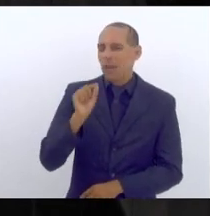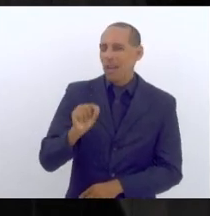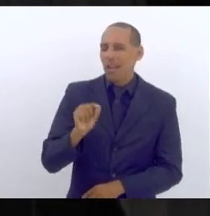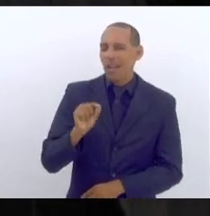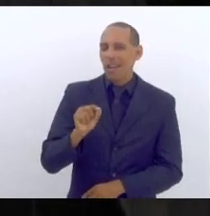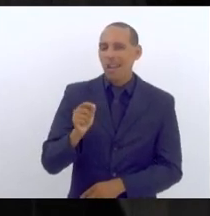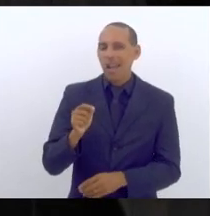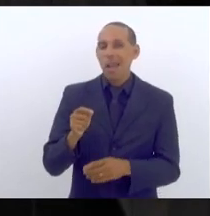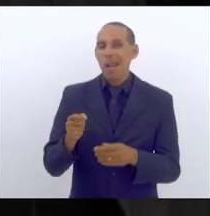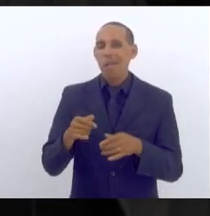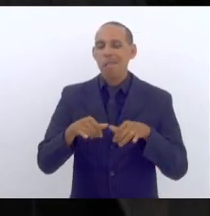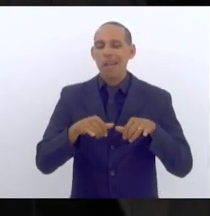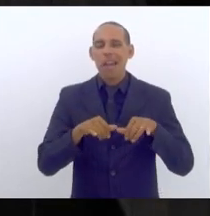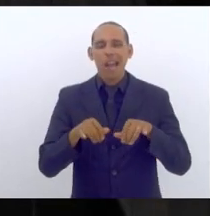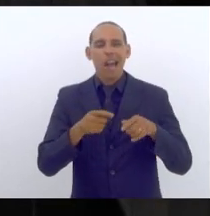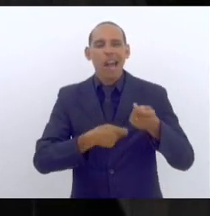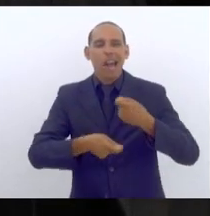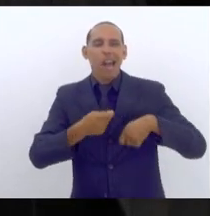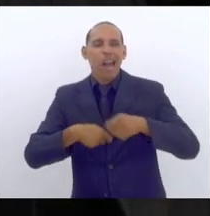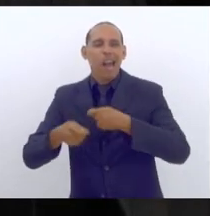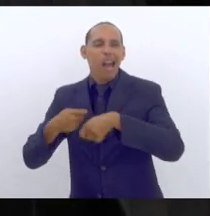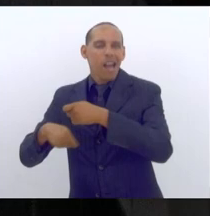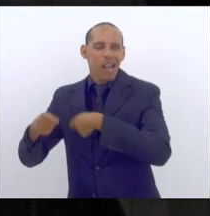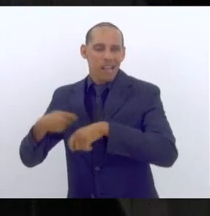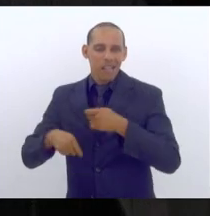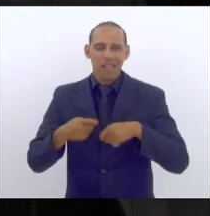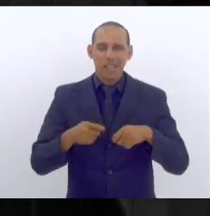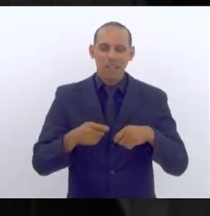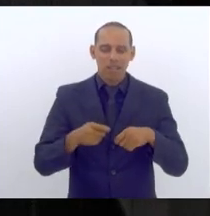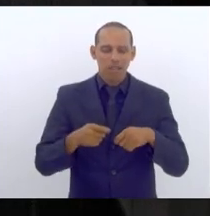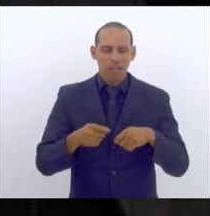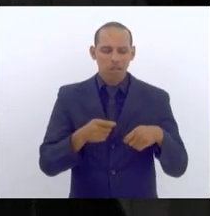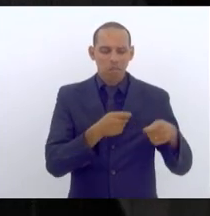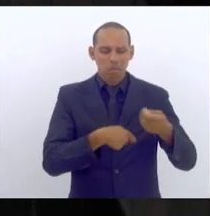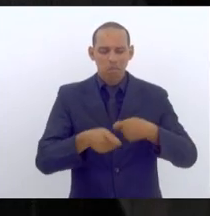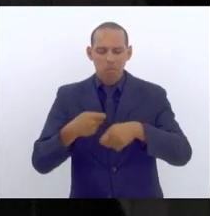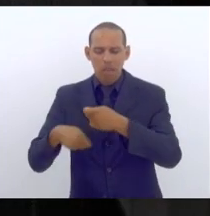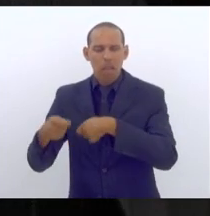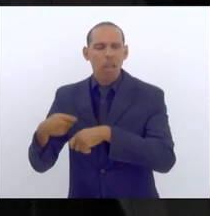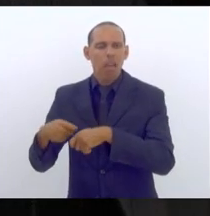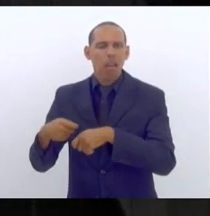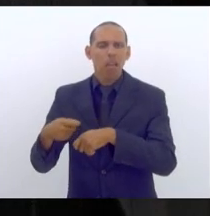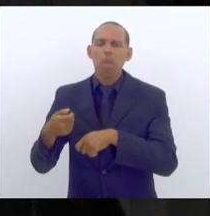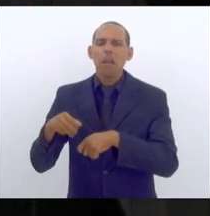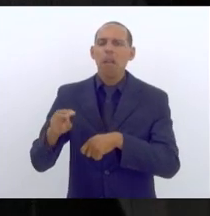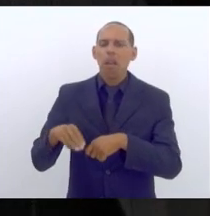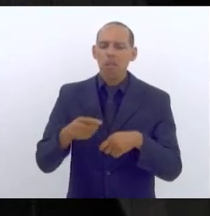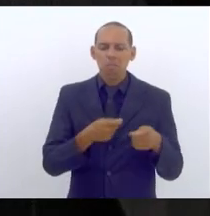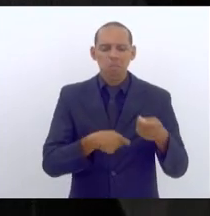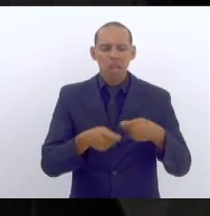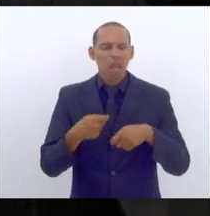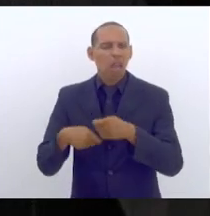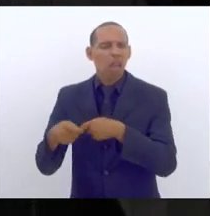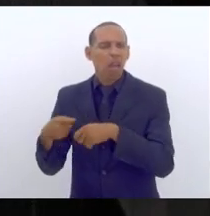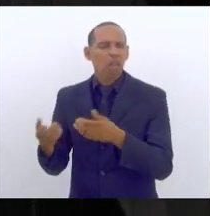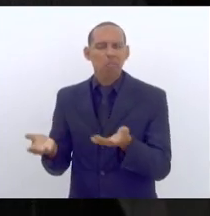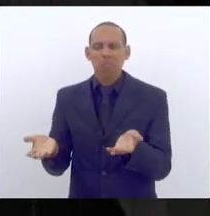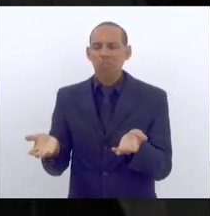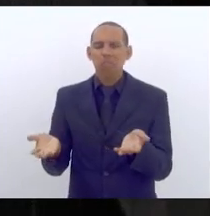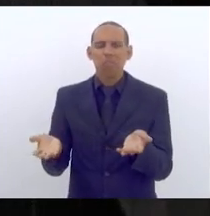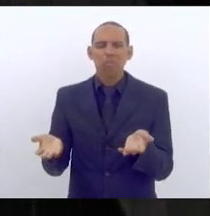mercado porque quem é o mercado quem é o mercado